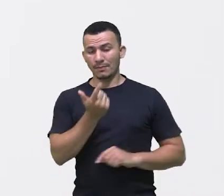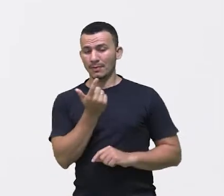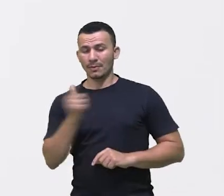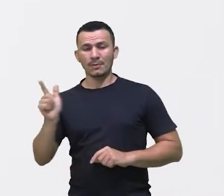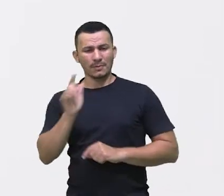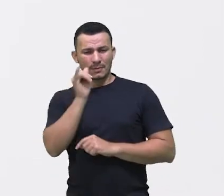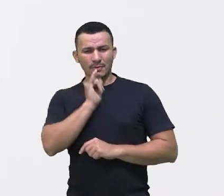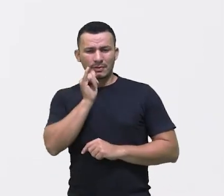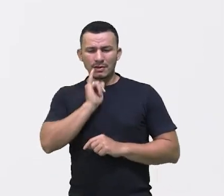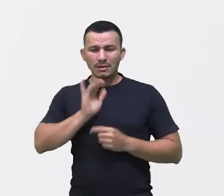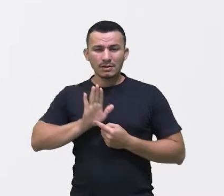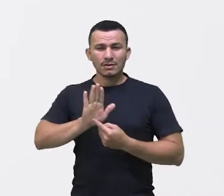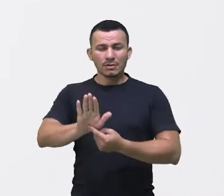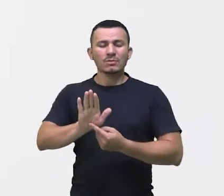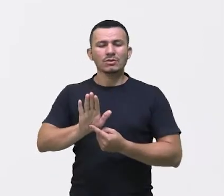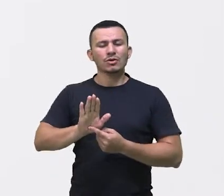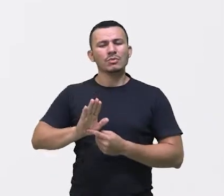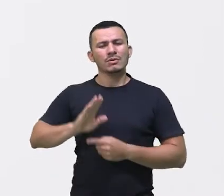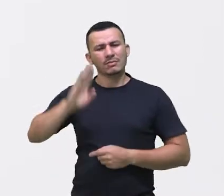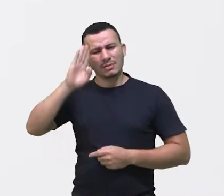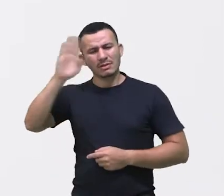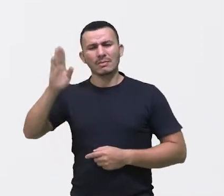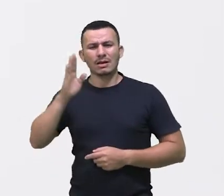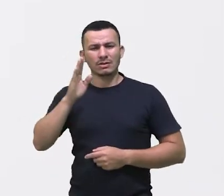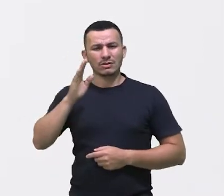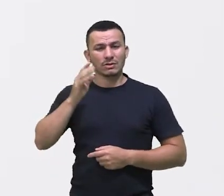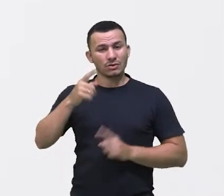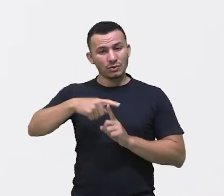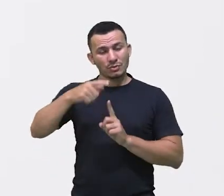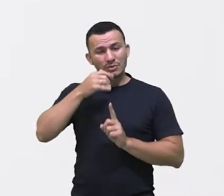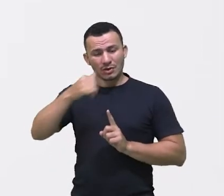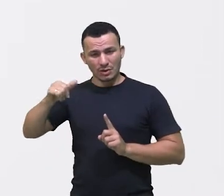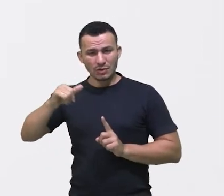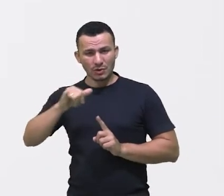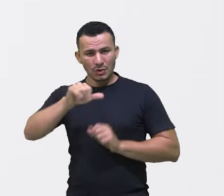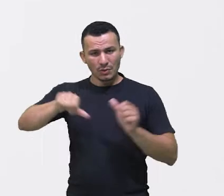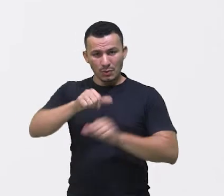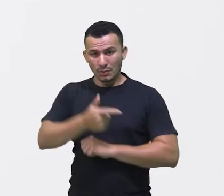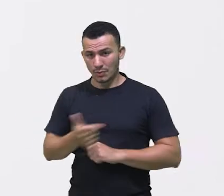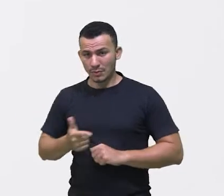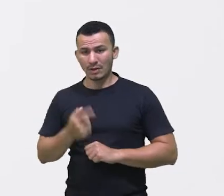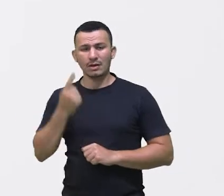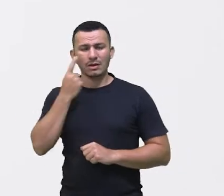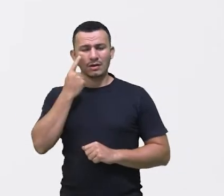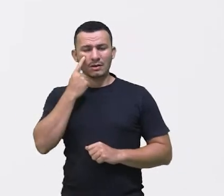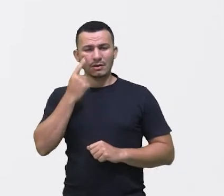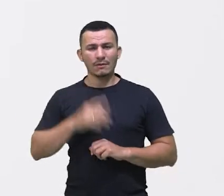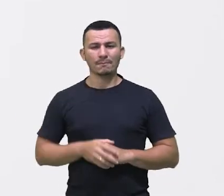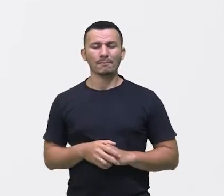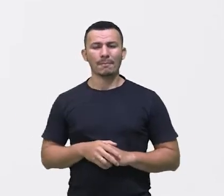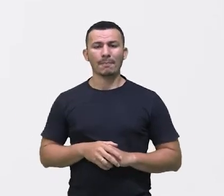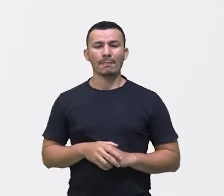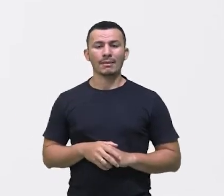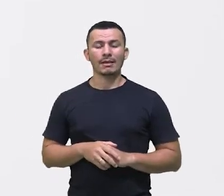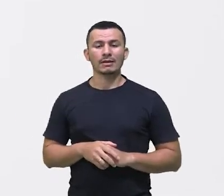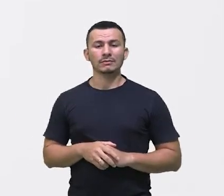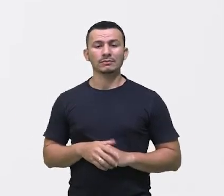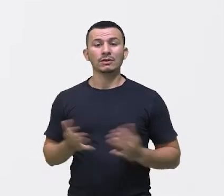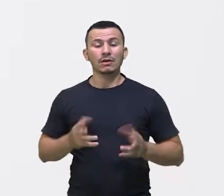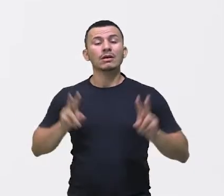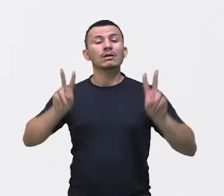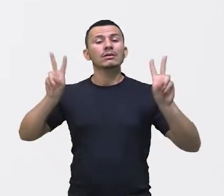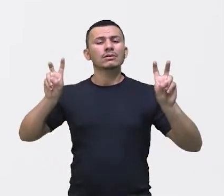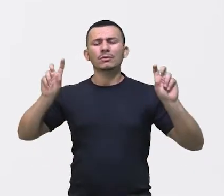sobre as fontes de energias não renováveis, eu só vou fazer uma correção bem aqui, que não é o gás natural que a gente vai falar agora, é sobre